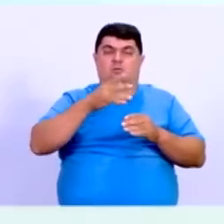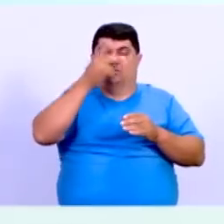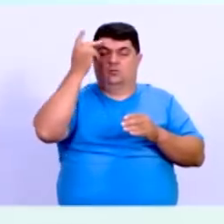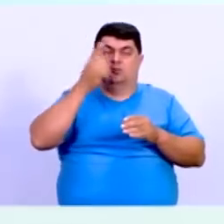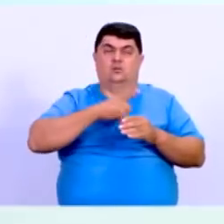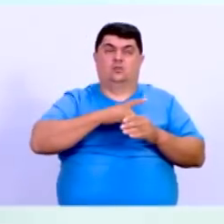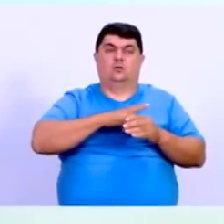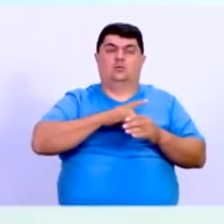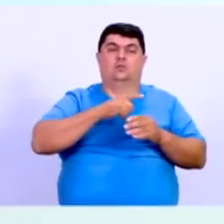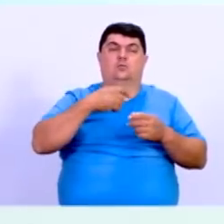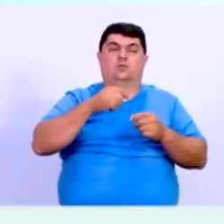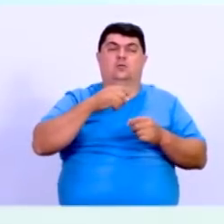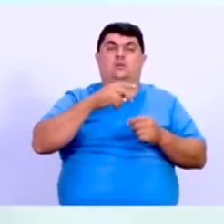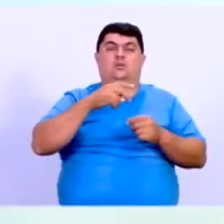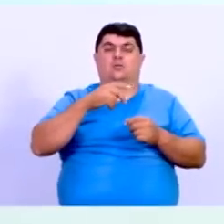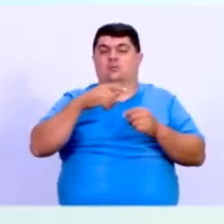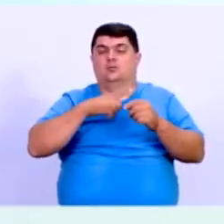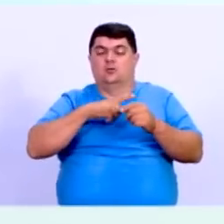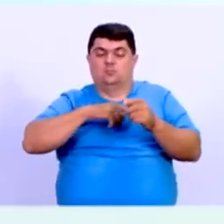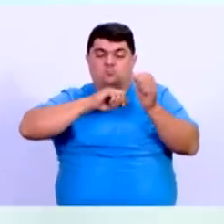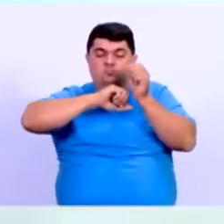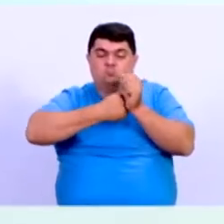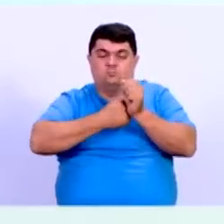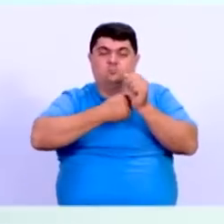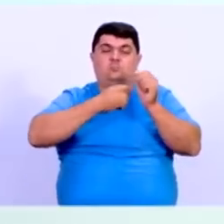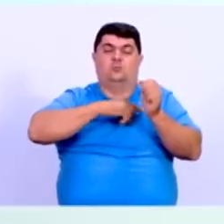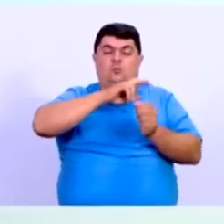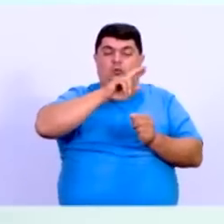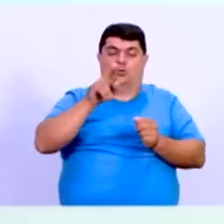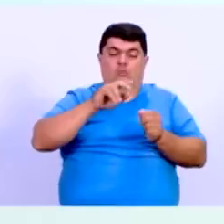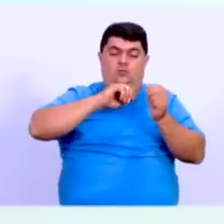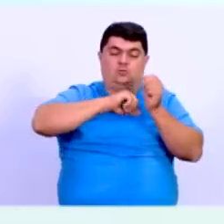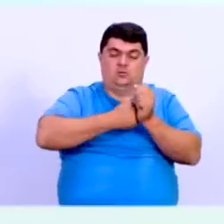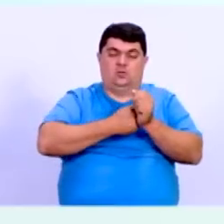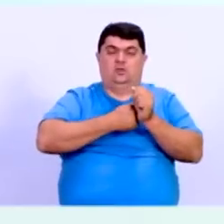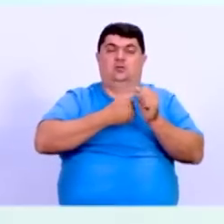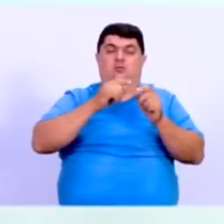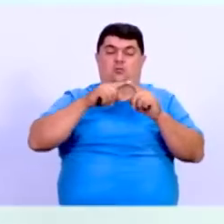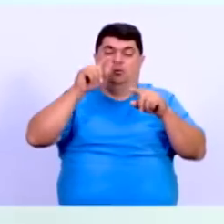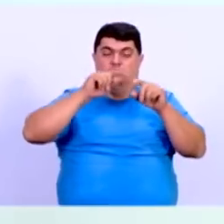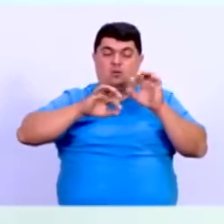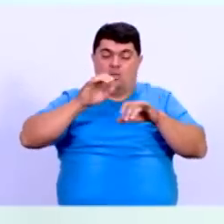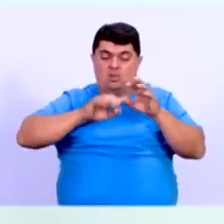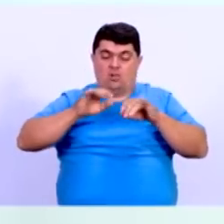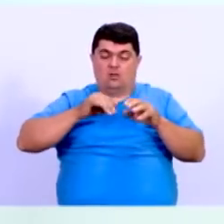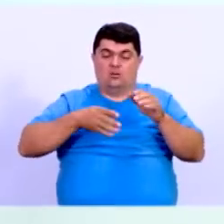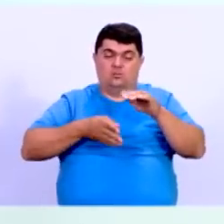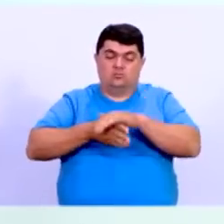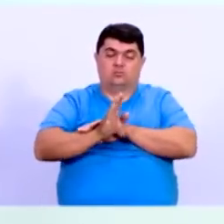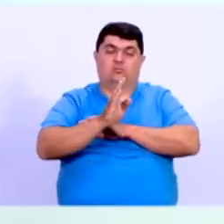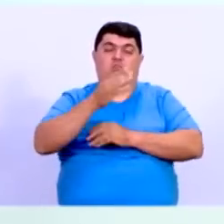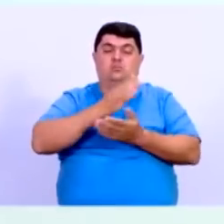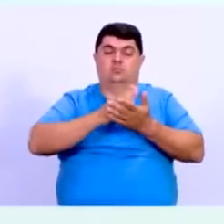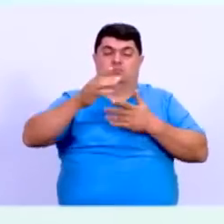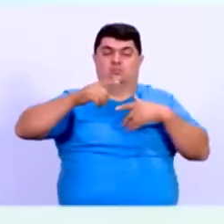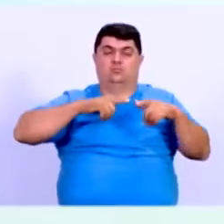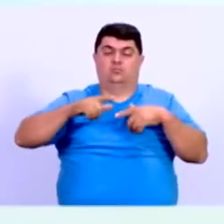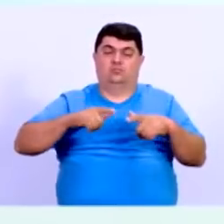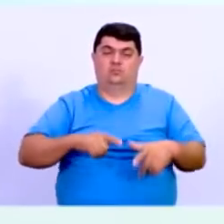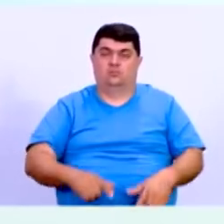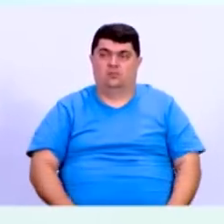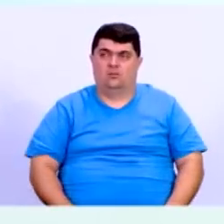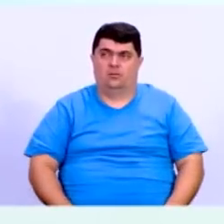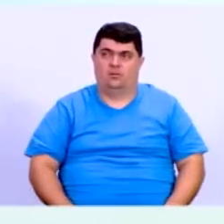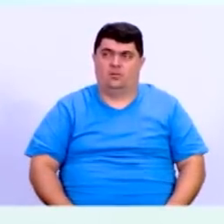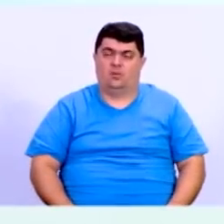ele, ela precisa de uma matrícula, de uma senha, de um nome ou de uma senha para acessar o computador ali para começar a trabalhar, tá? Então esse